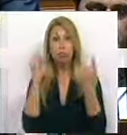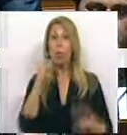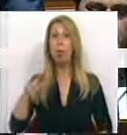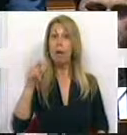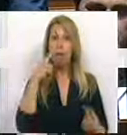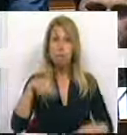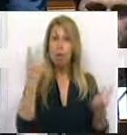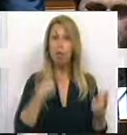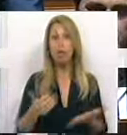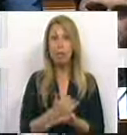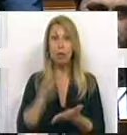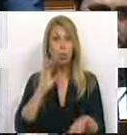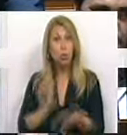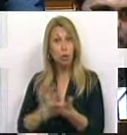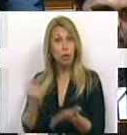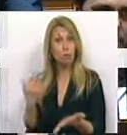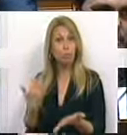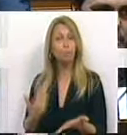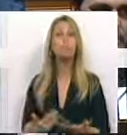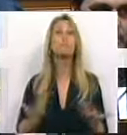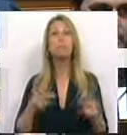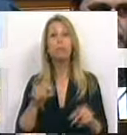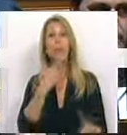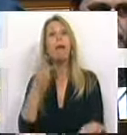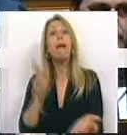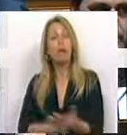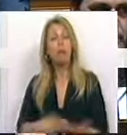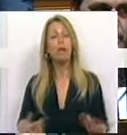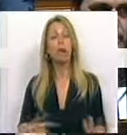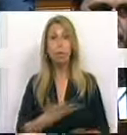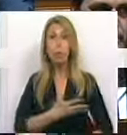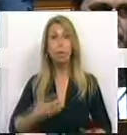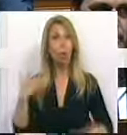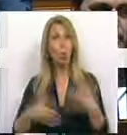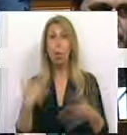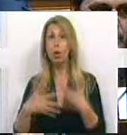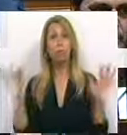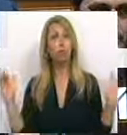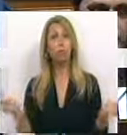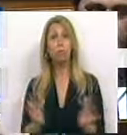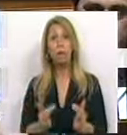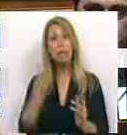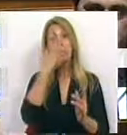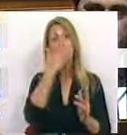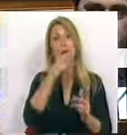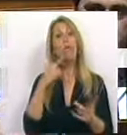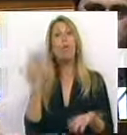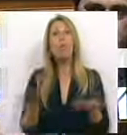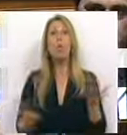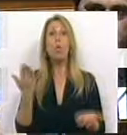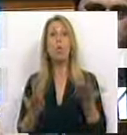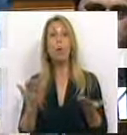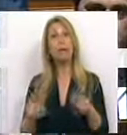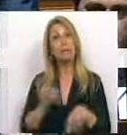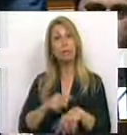Estatística, mas também é verdade que o desemprego continua a decrescer, sobretudo quando comparado com iguais períodos dos anos